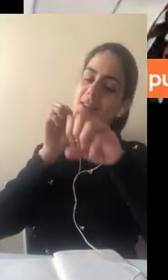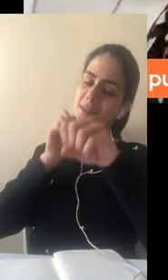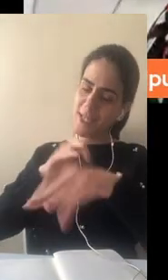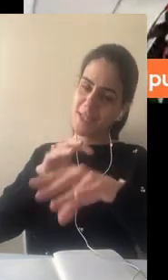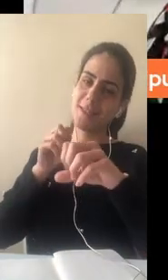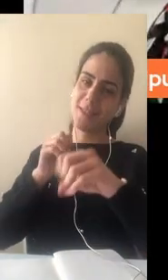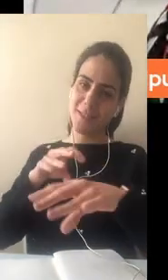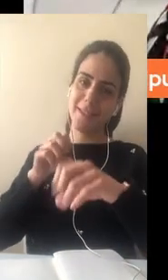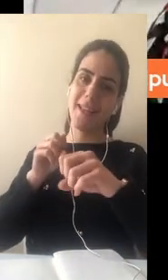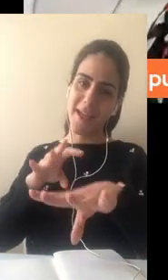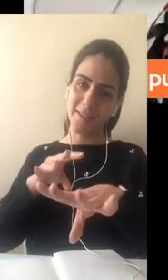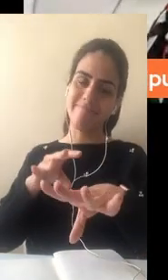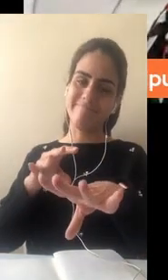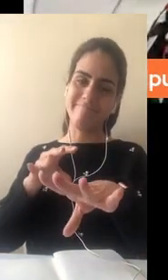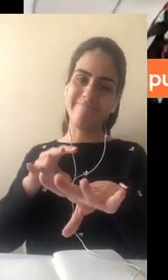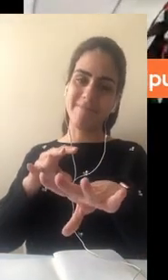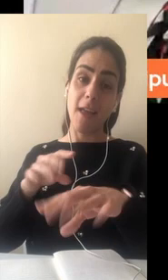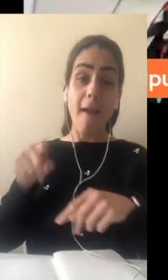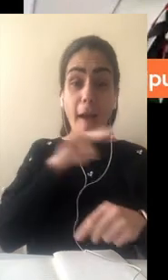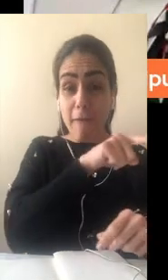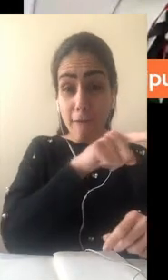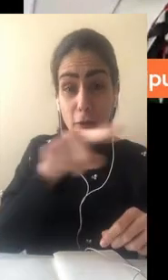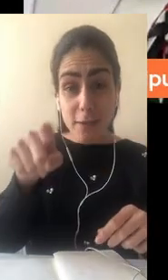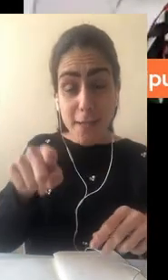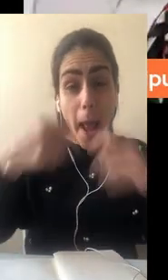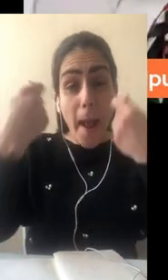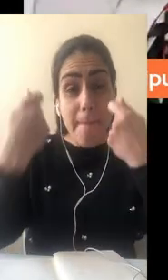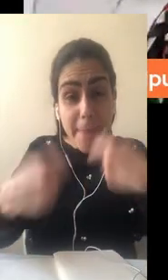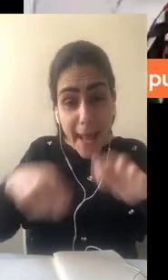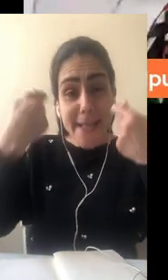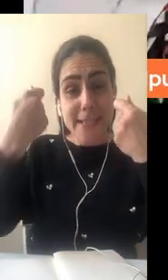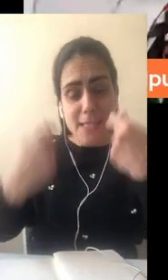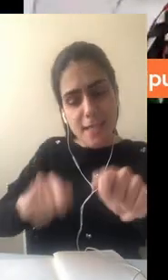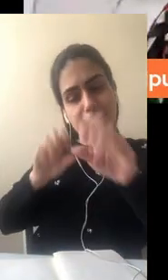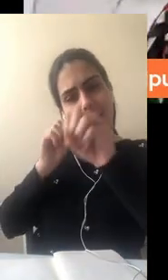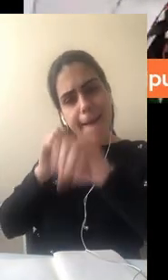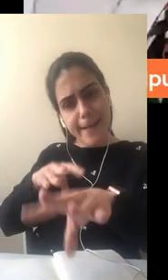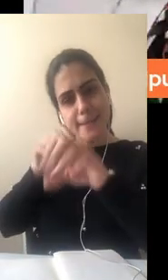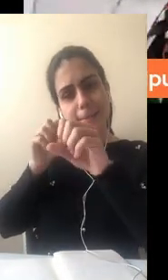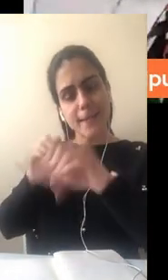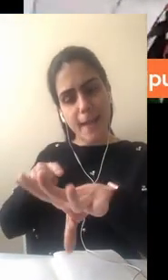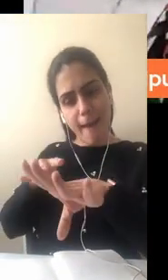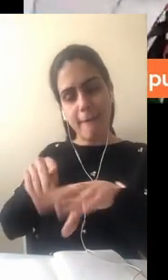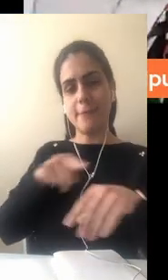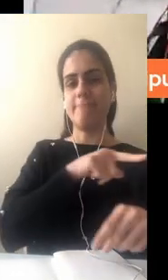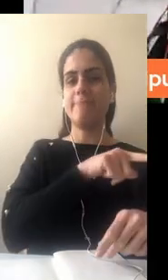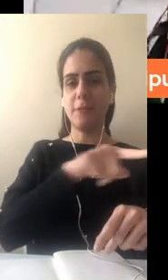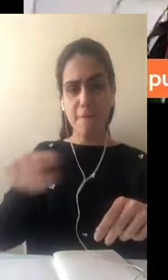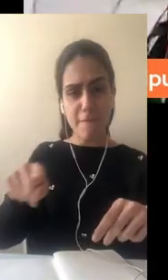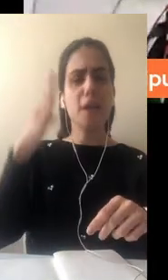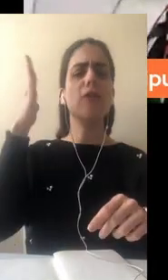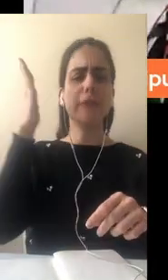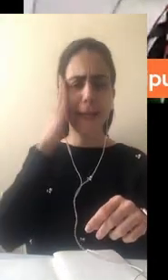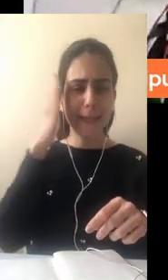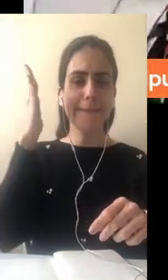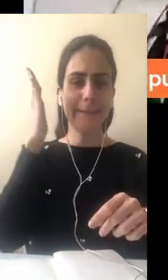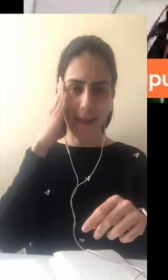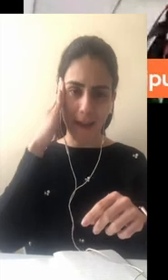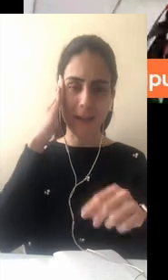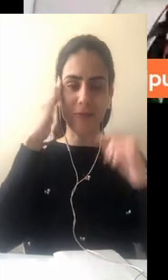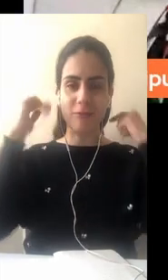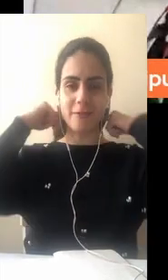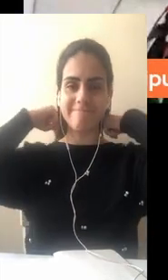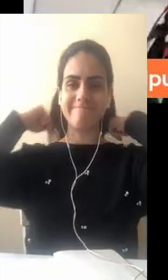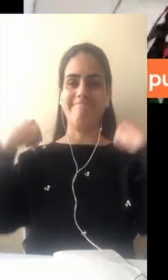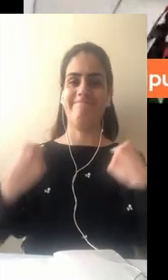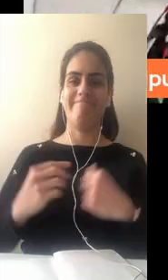entenderem que é o teu papel fazê-los entender e compreender. Então, esse argumento que nós ouvimos,